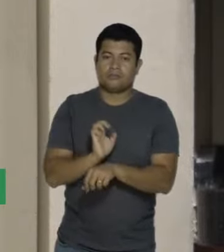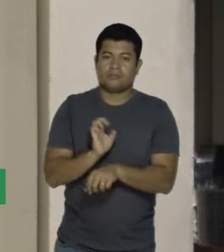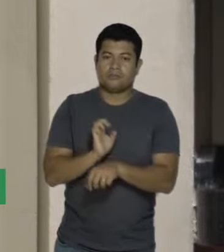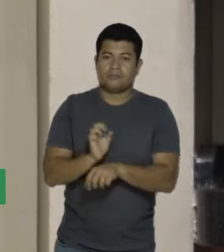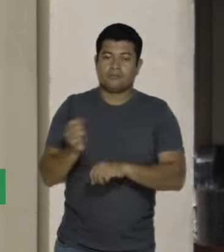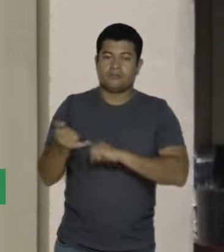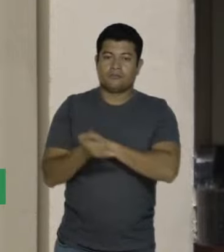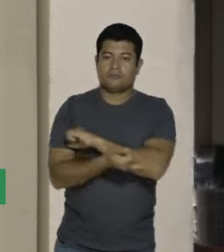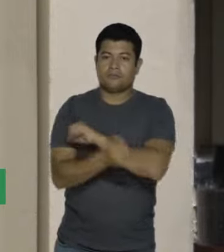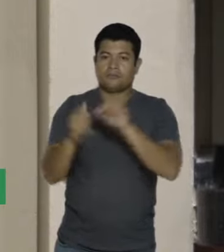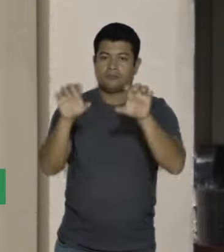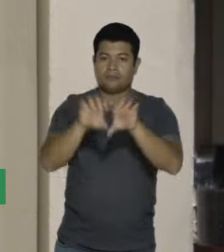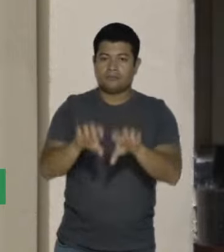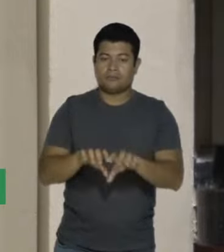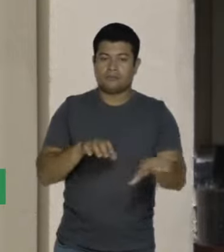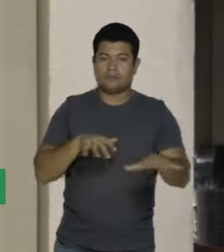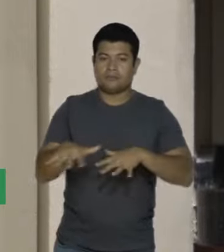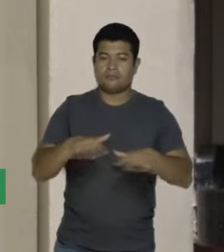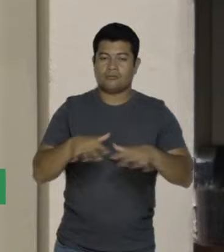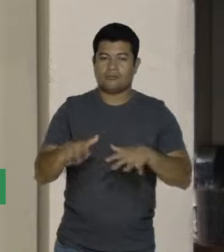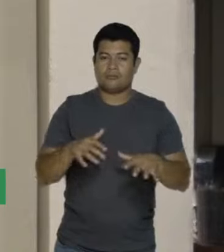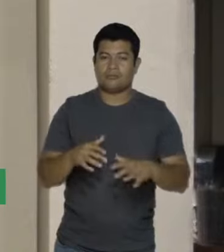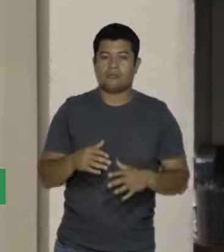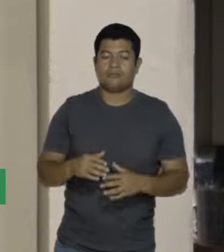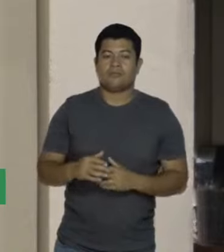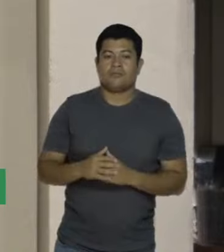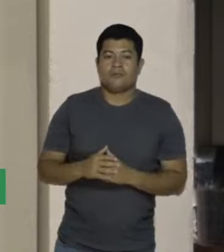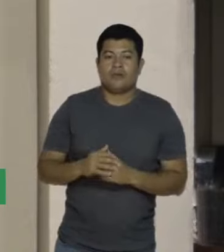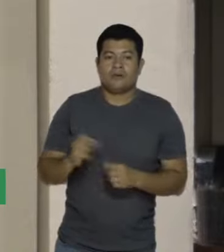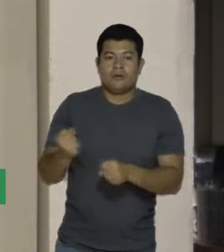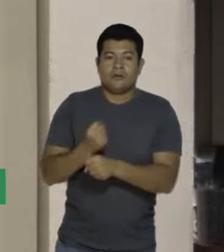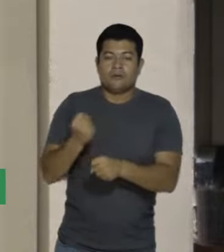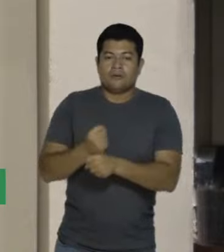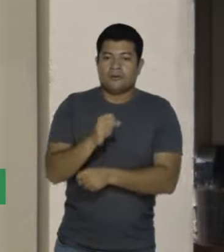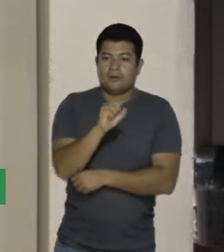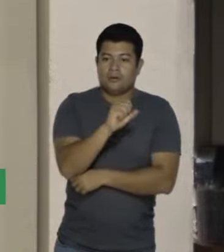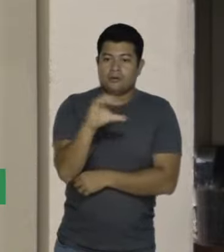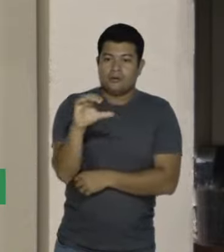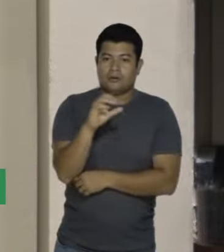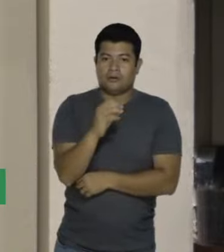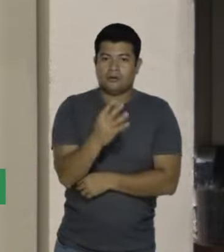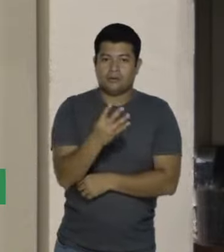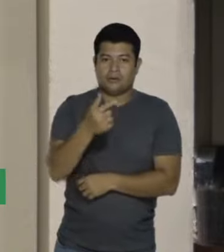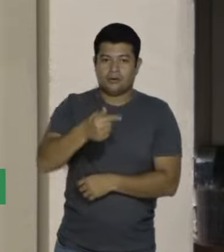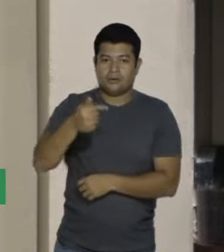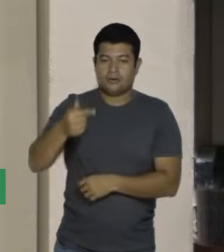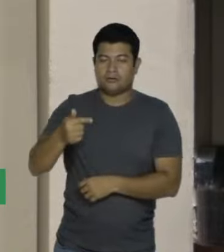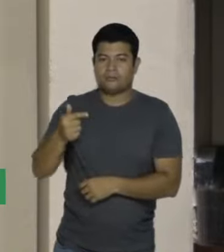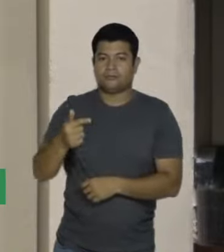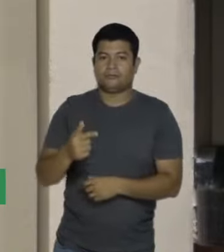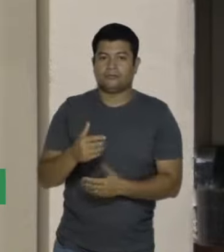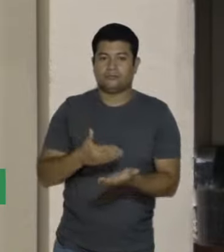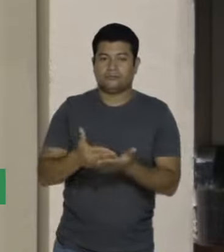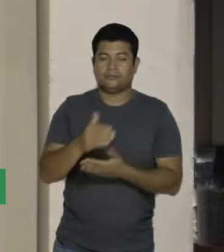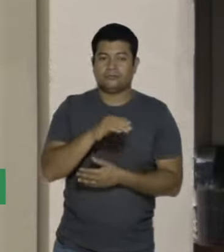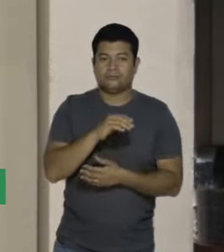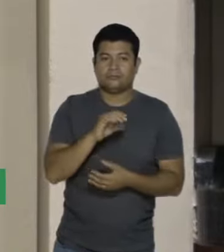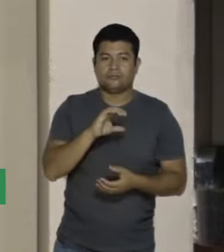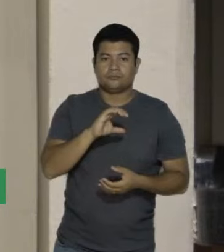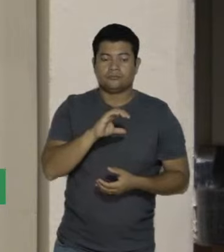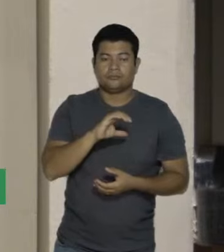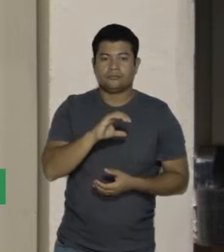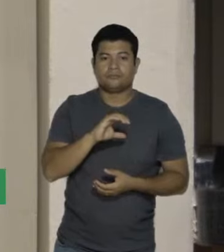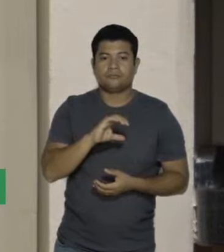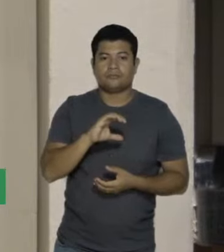e mobilidade informações acerca do processo de recuperação da rodovia sc477 no trecho entre Canoinhas Major Vieira e